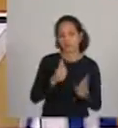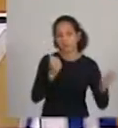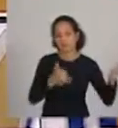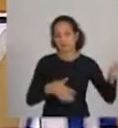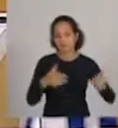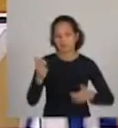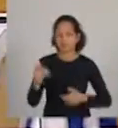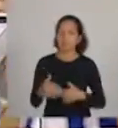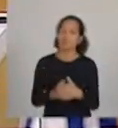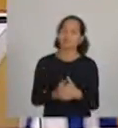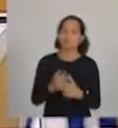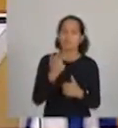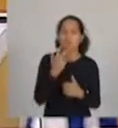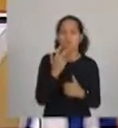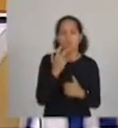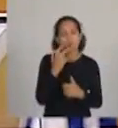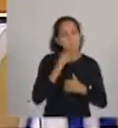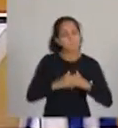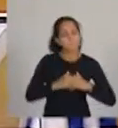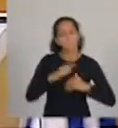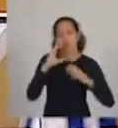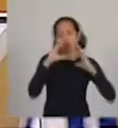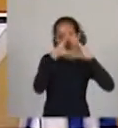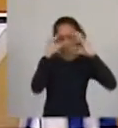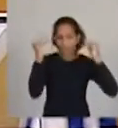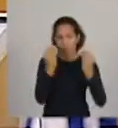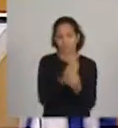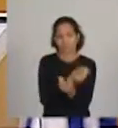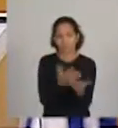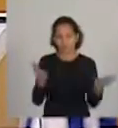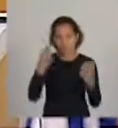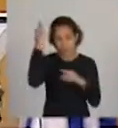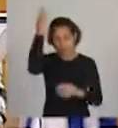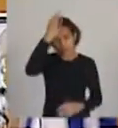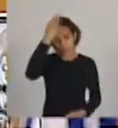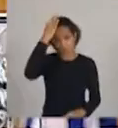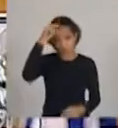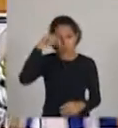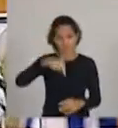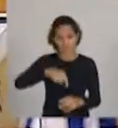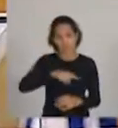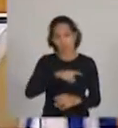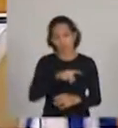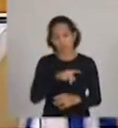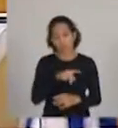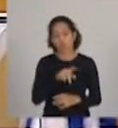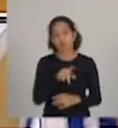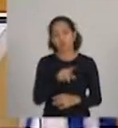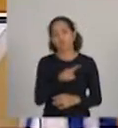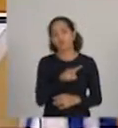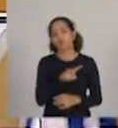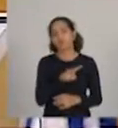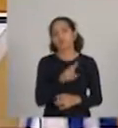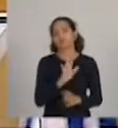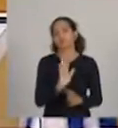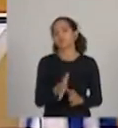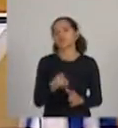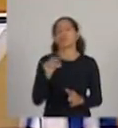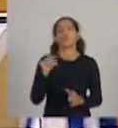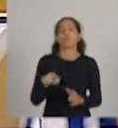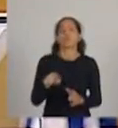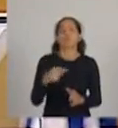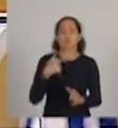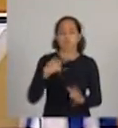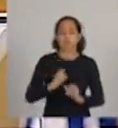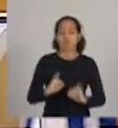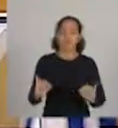última fala um pouco mais de tranquilidade, é que o Espírito Santo foi notificado sobre um caso suspeito da